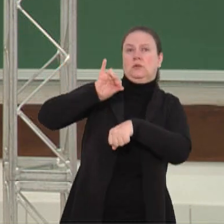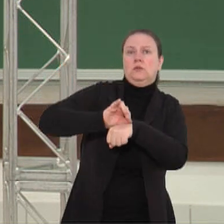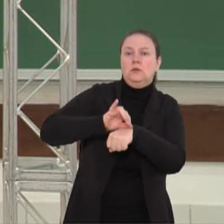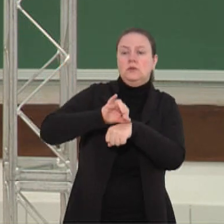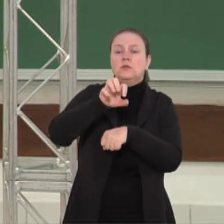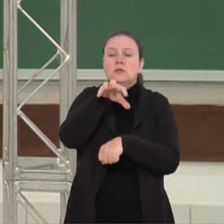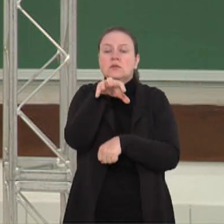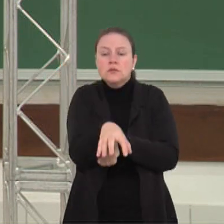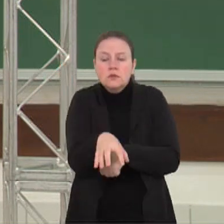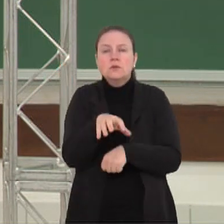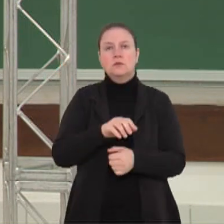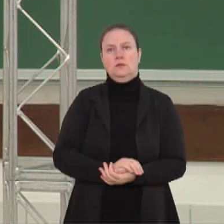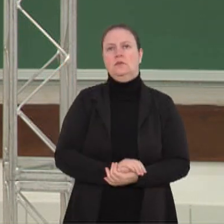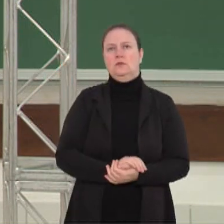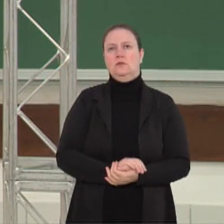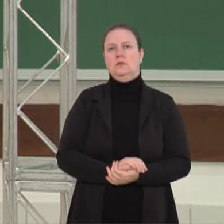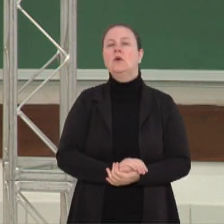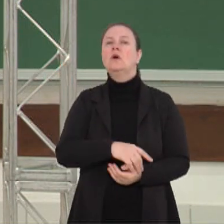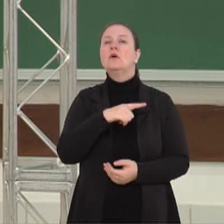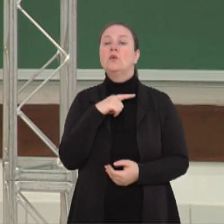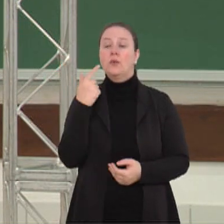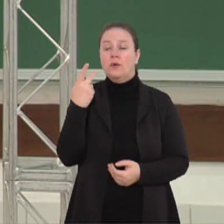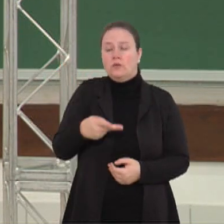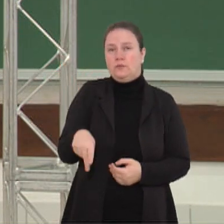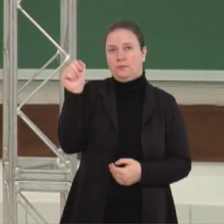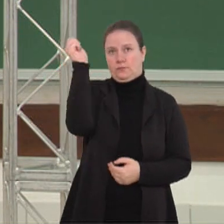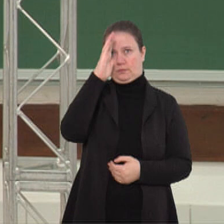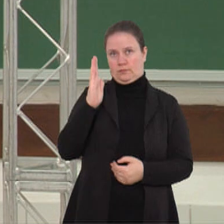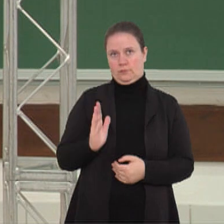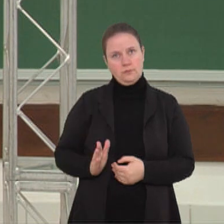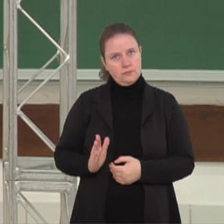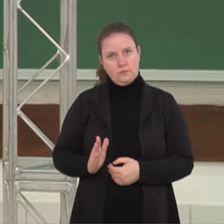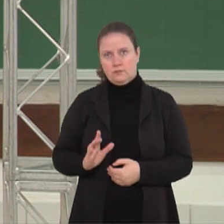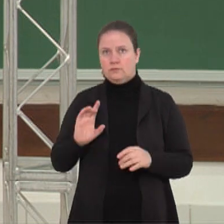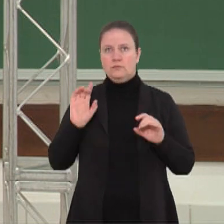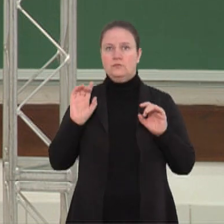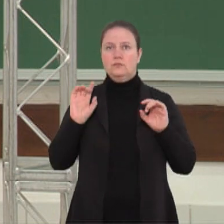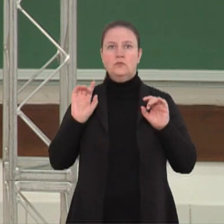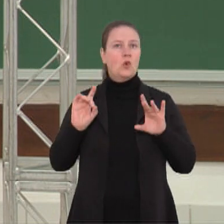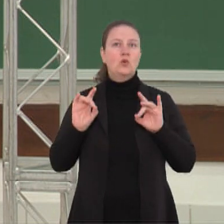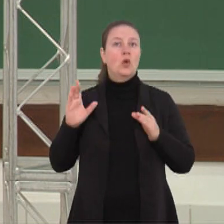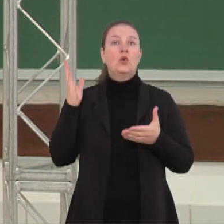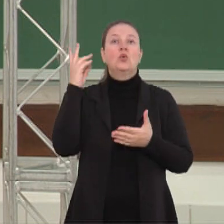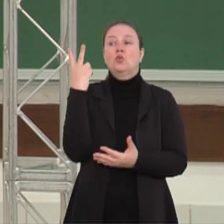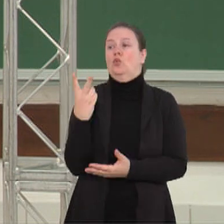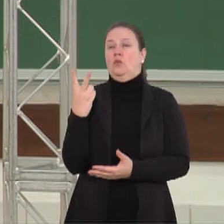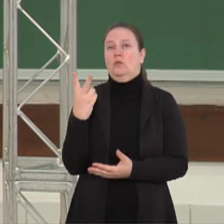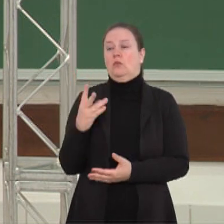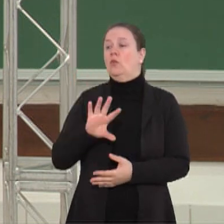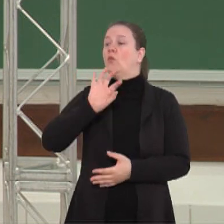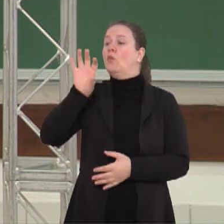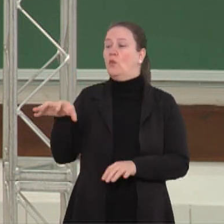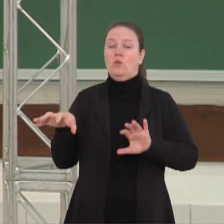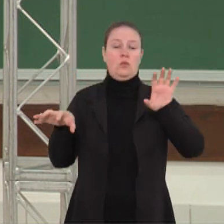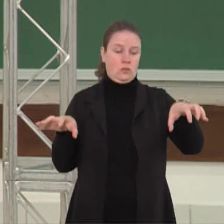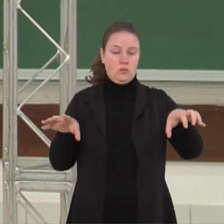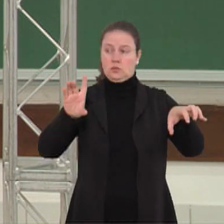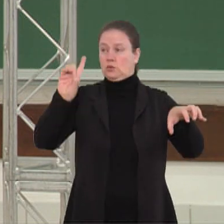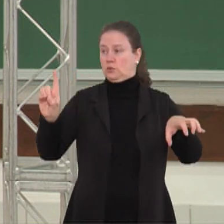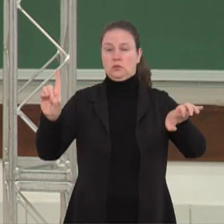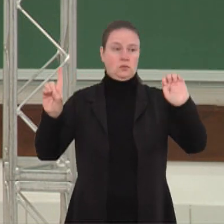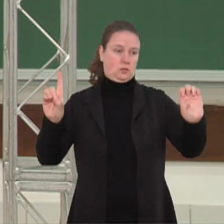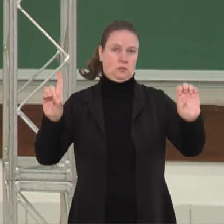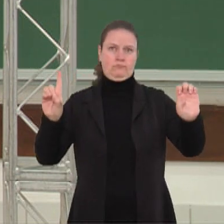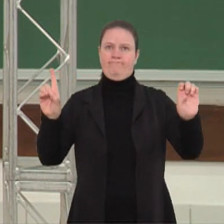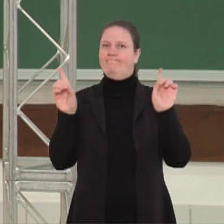centrão. Ou seja, no Brasil a coisa não está simplesmente dividida em duas posições políticas, direita e